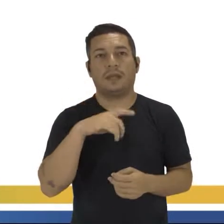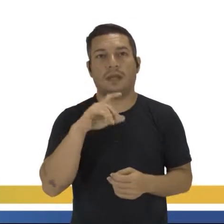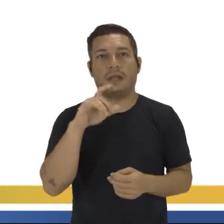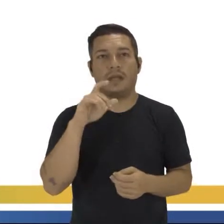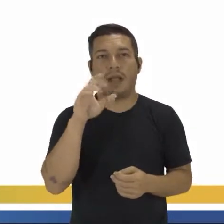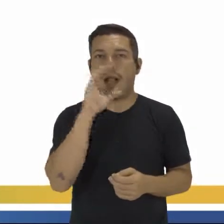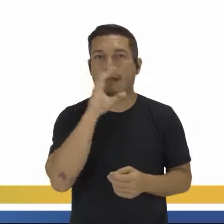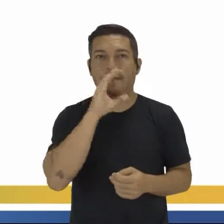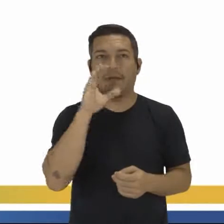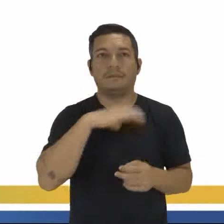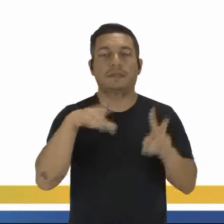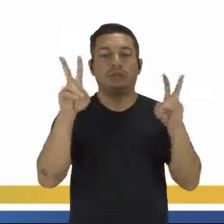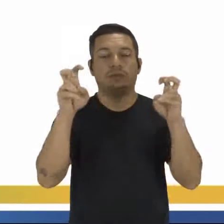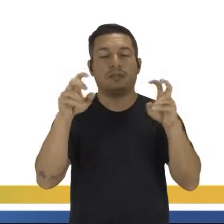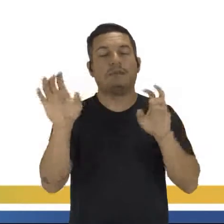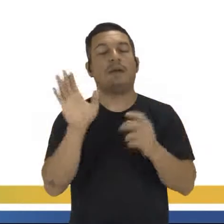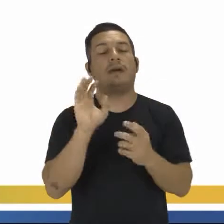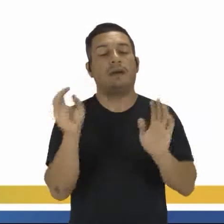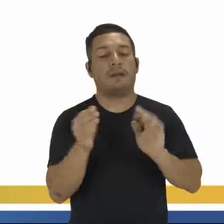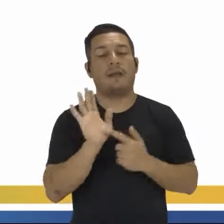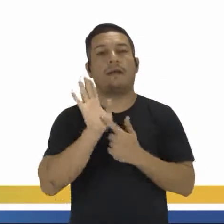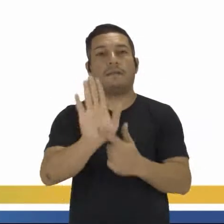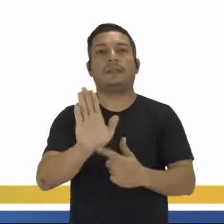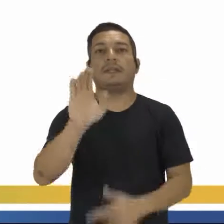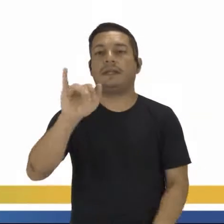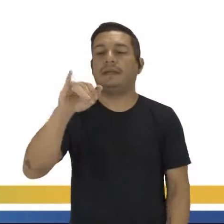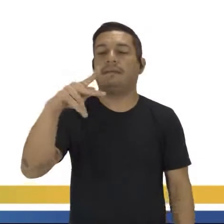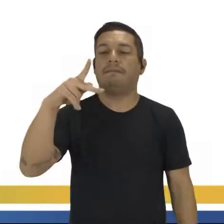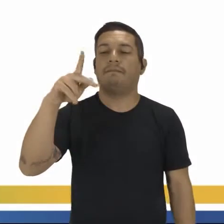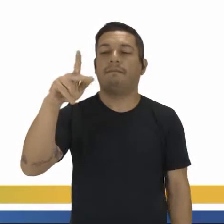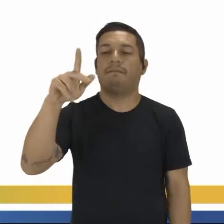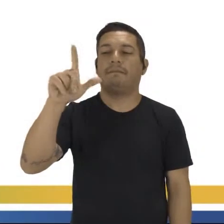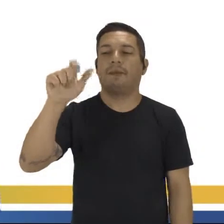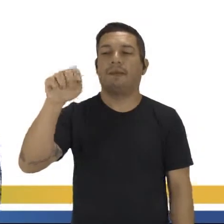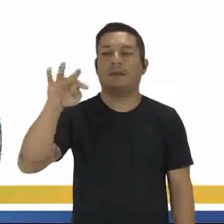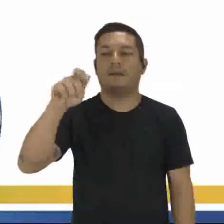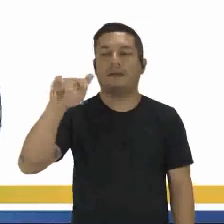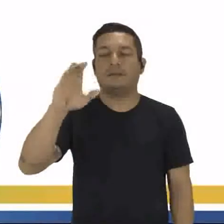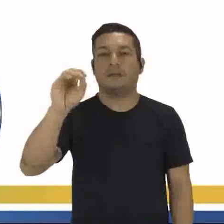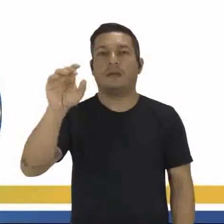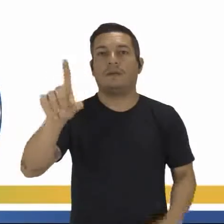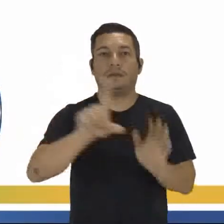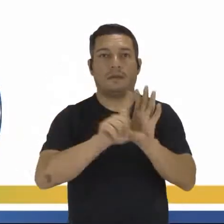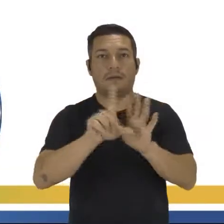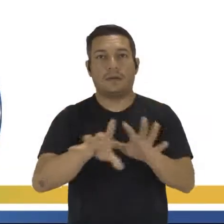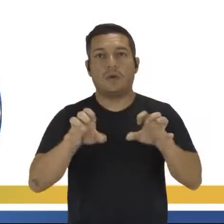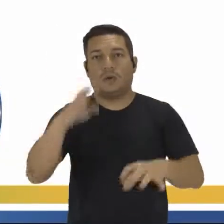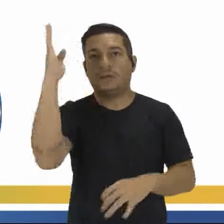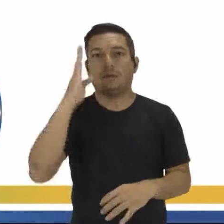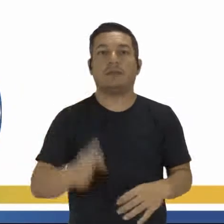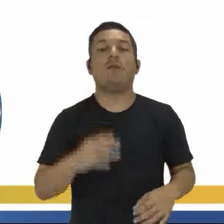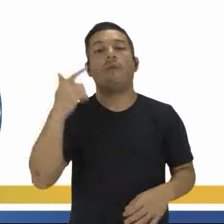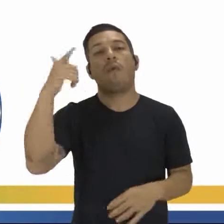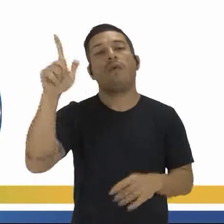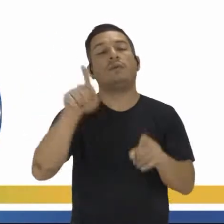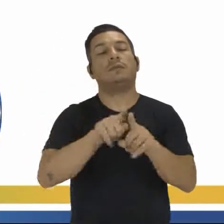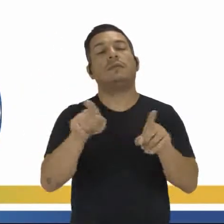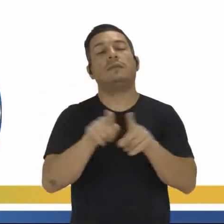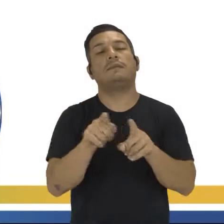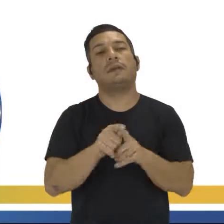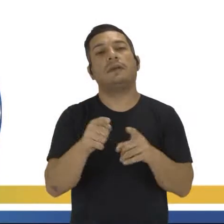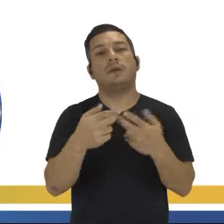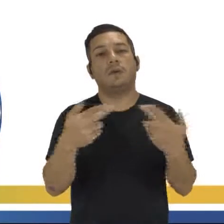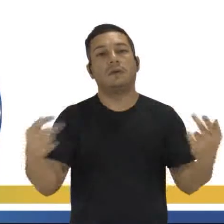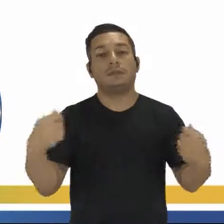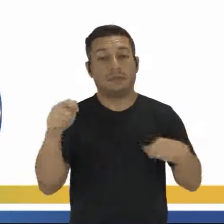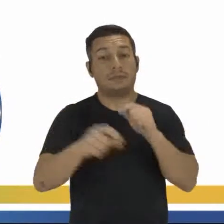seca, rapidamente o tema vem à tona, implantação da lei seca no Brasil. Outro aspecto, como eu já mencionei, que deve ser